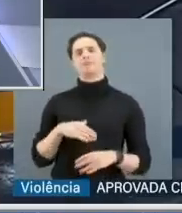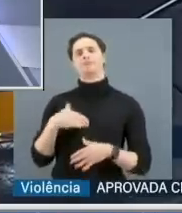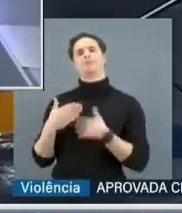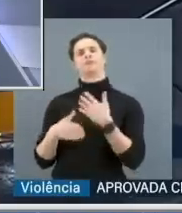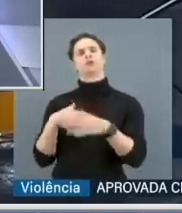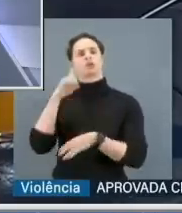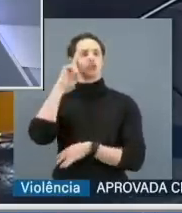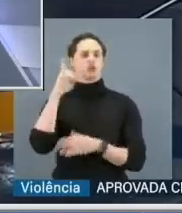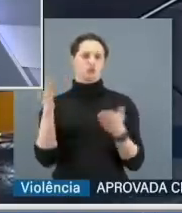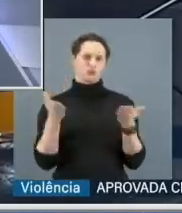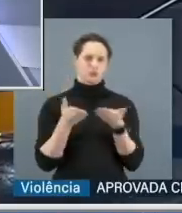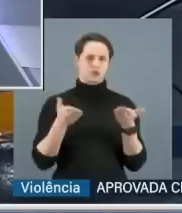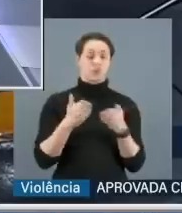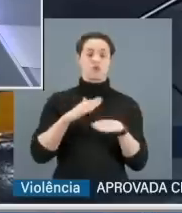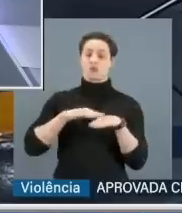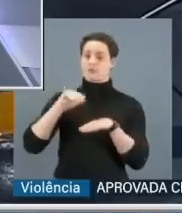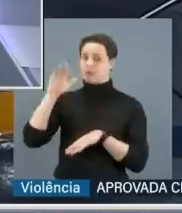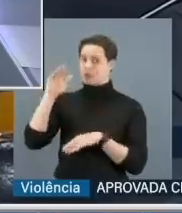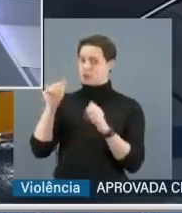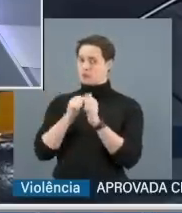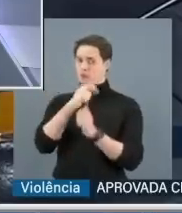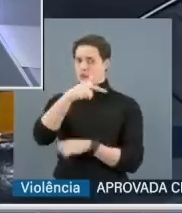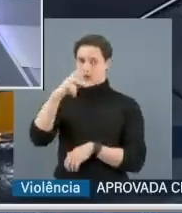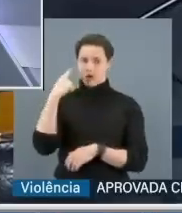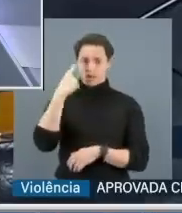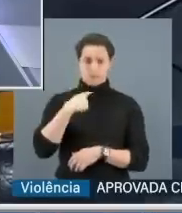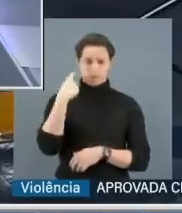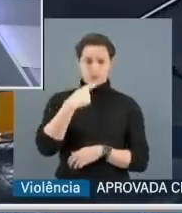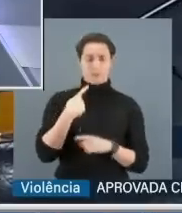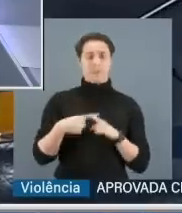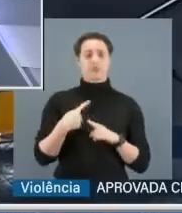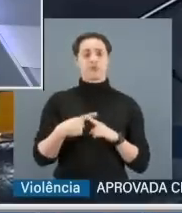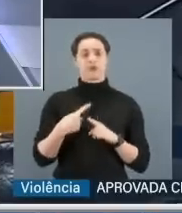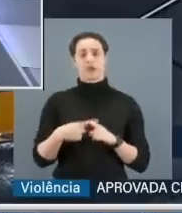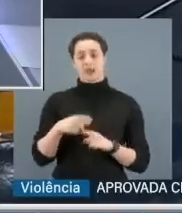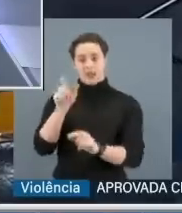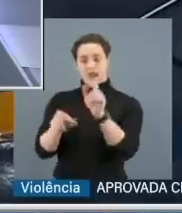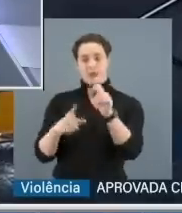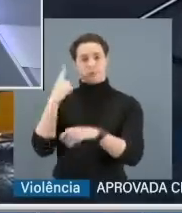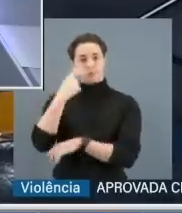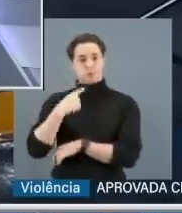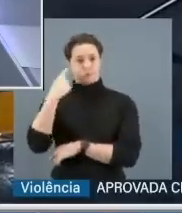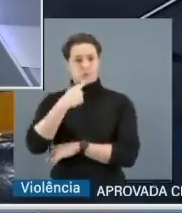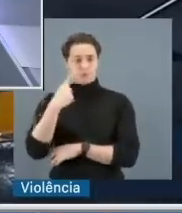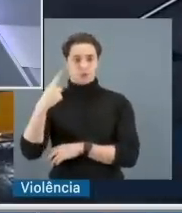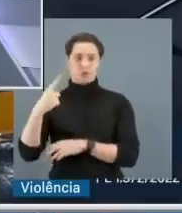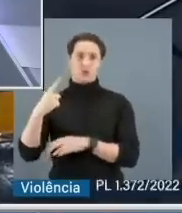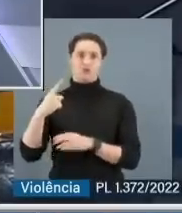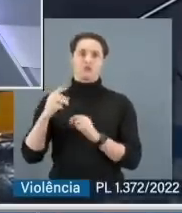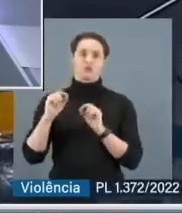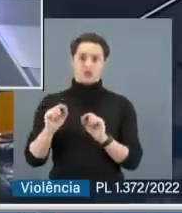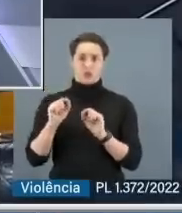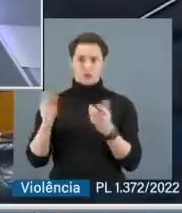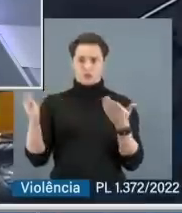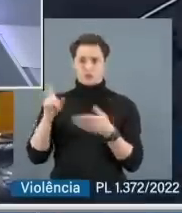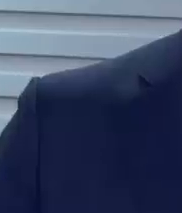E é sobre esse abuso que eu queria pedir à nossa produção, ao Felipe, que passasse um trecho de